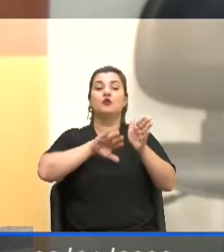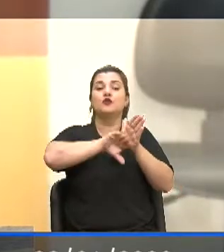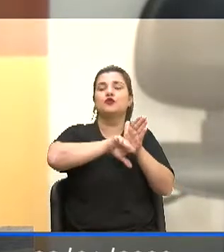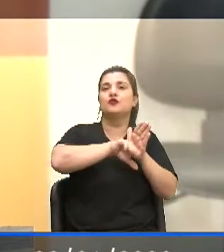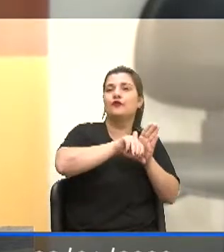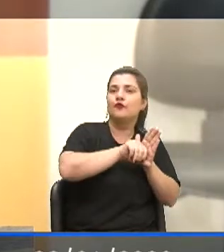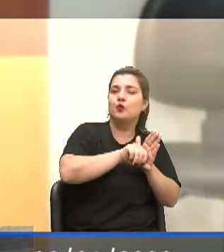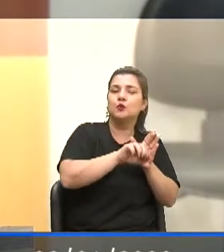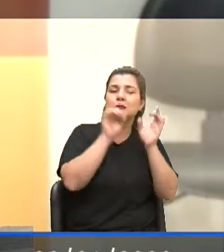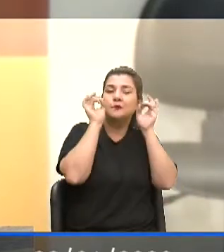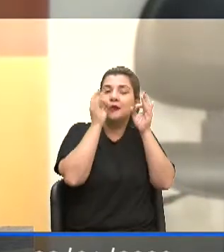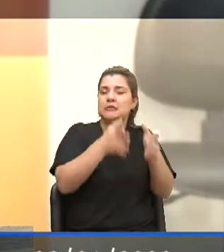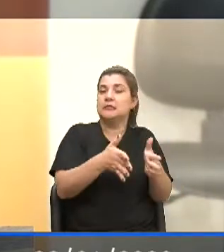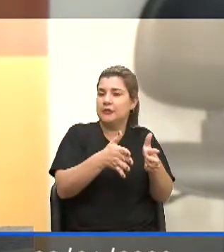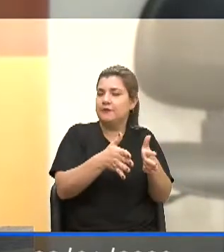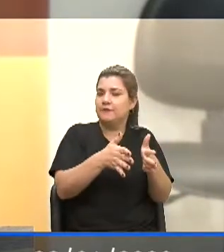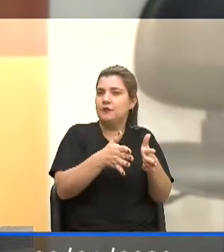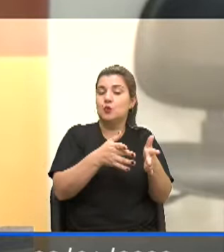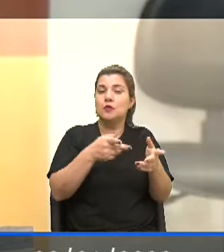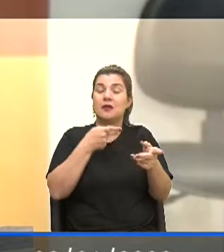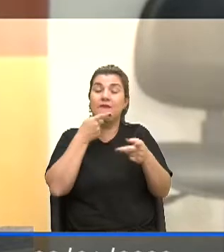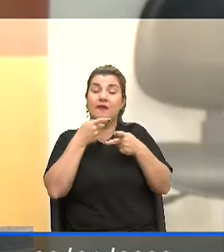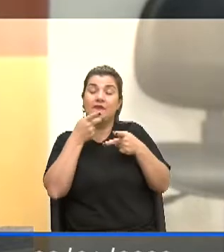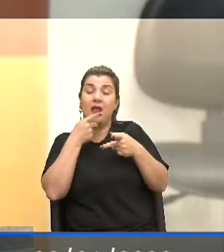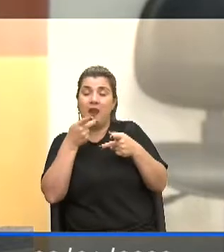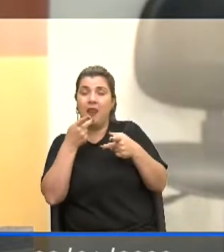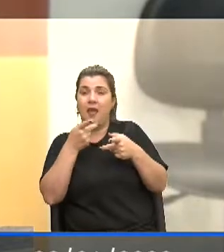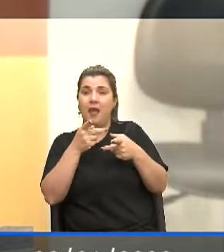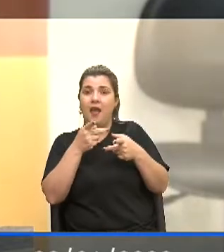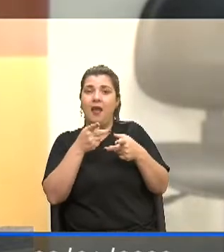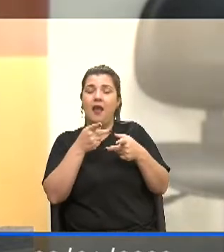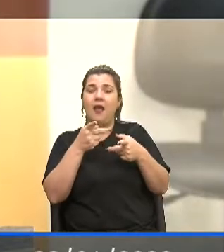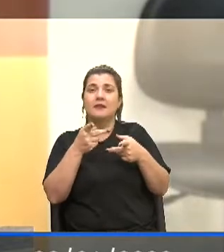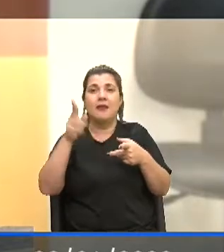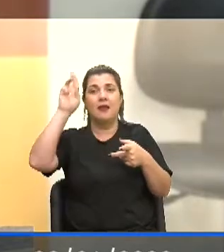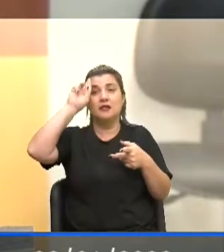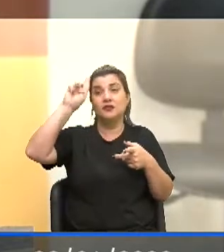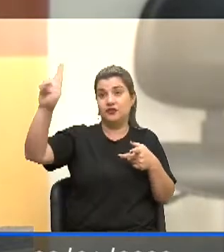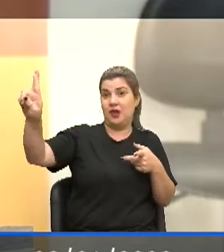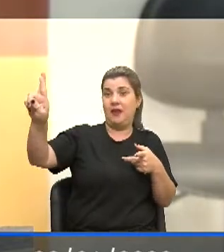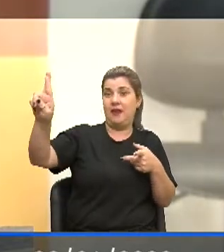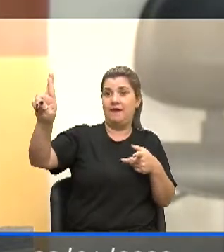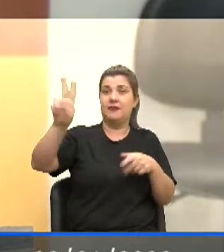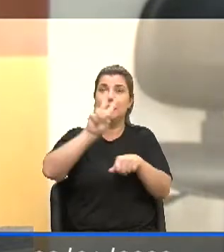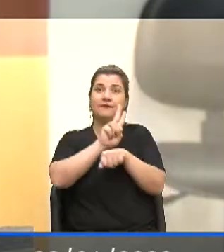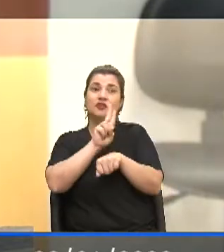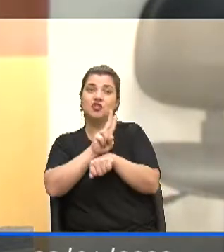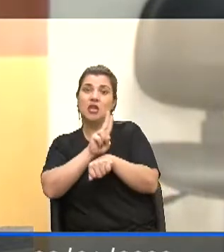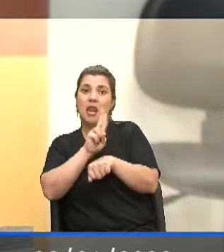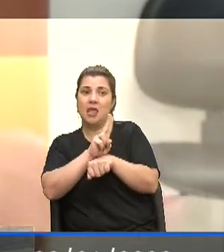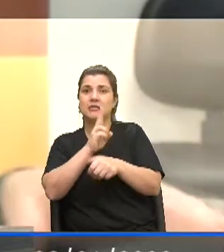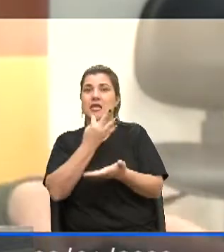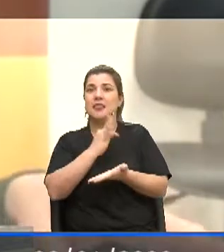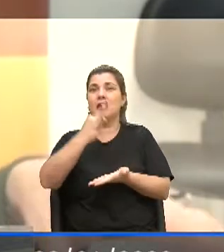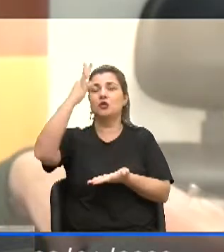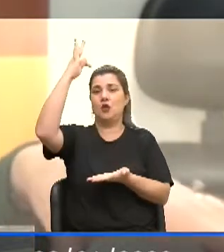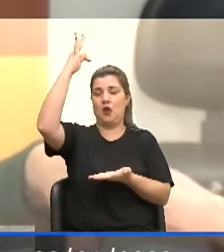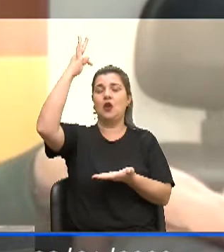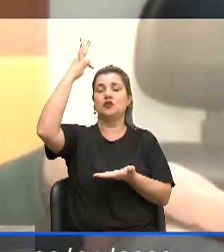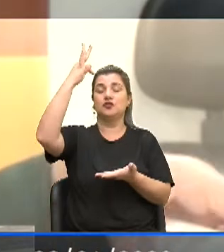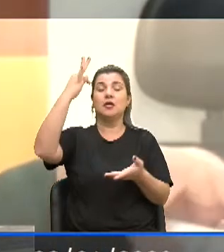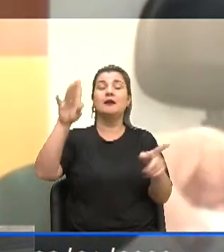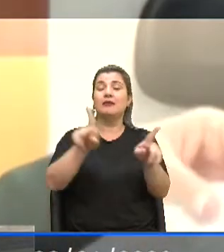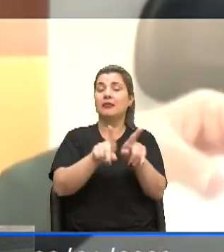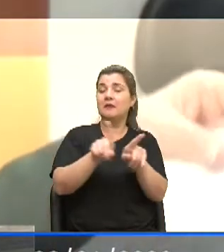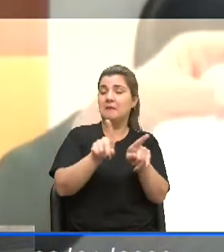vai falar é a doutora Tani, que é a chefe da Vigilância Epidemiológica, e nós vamos